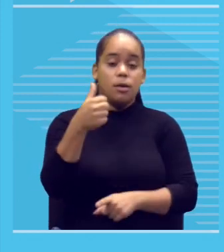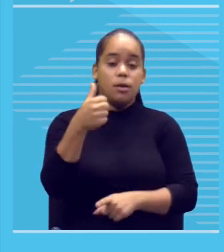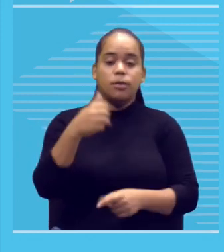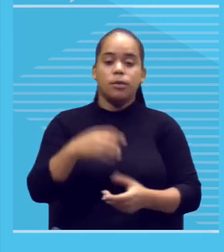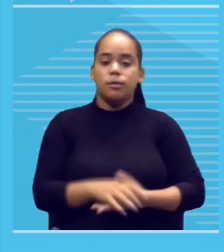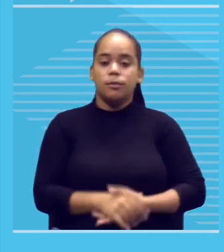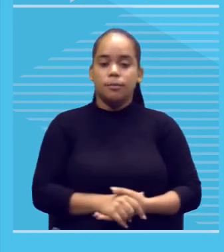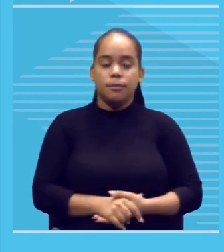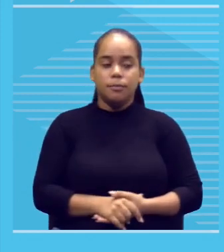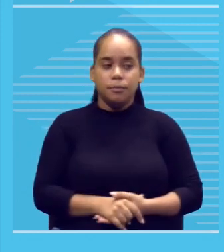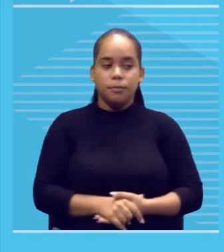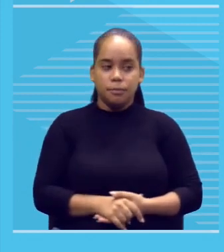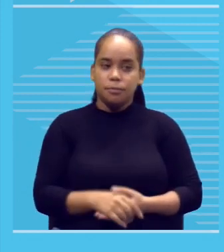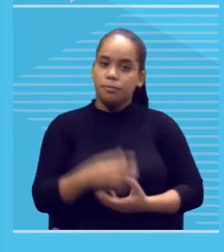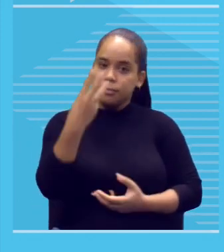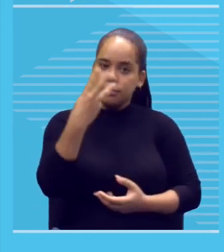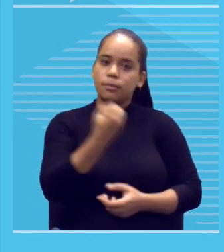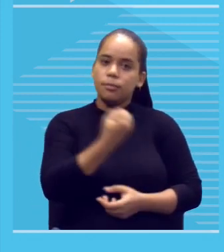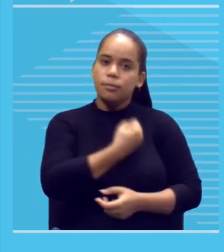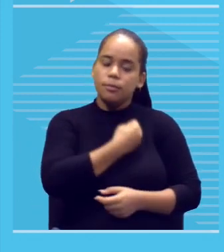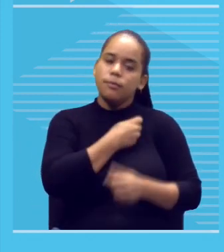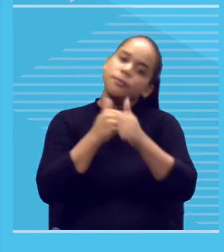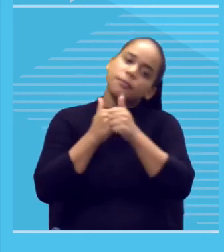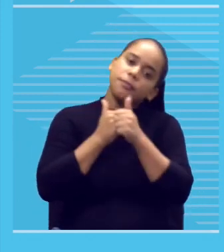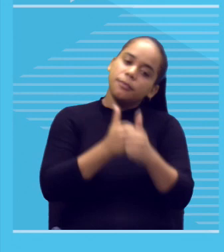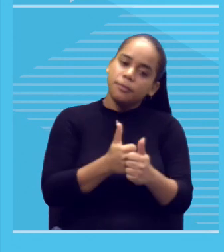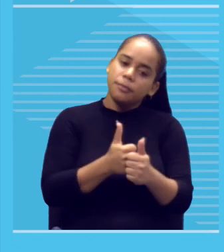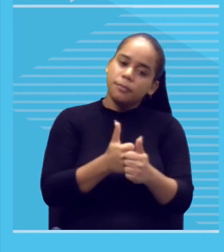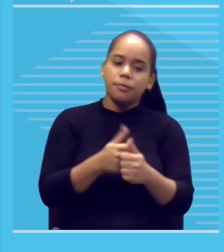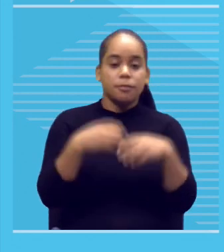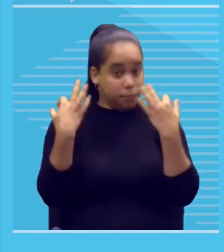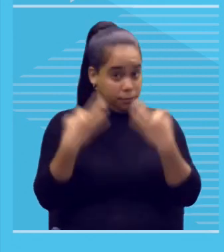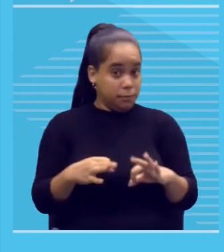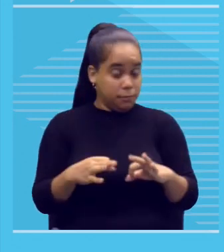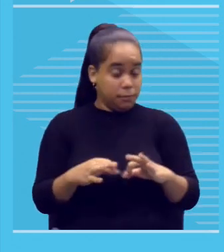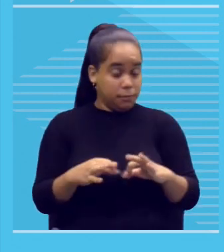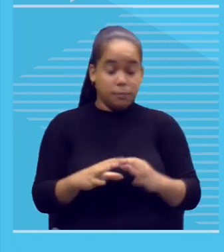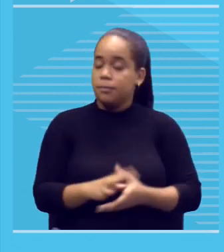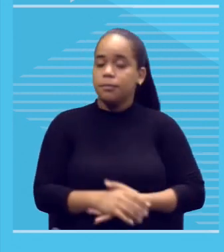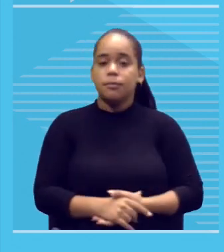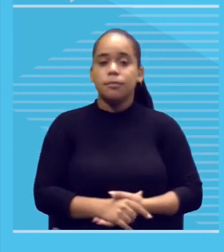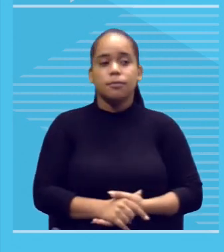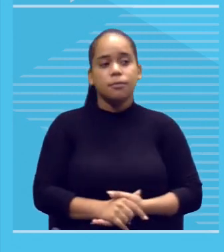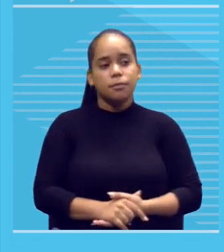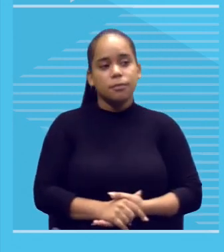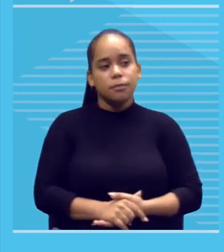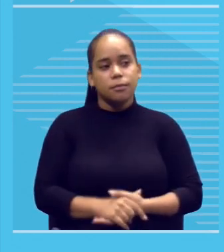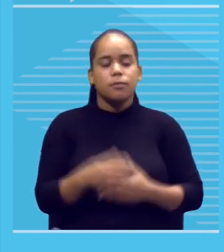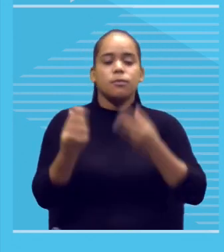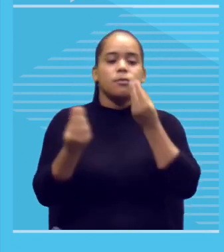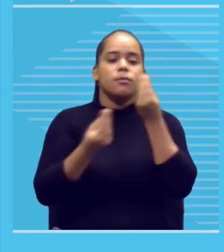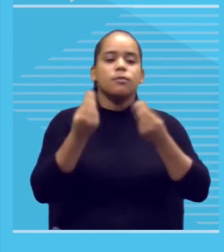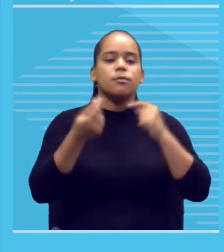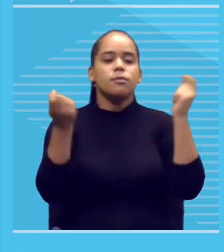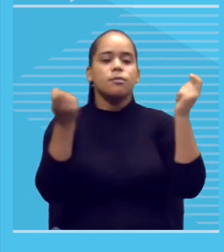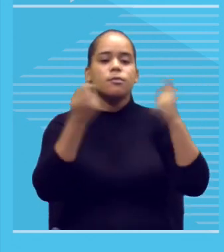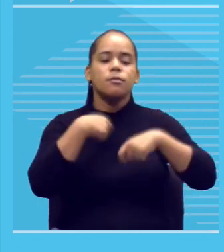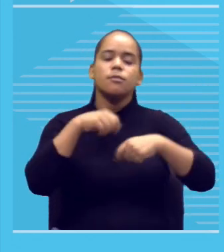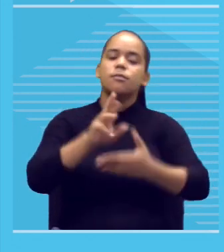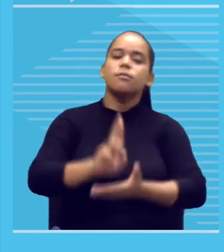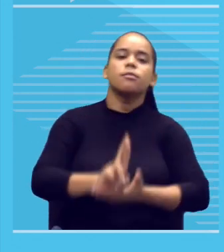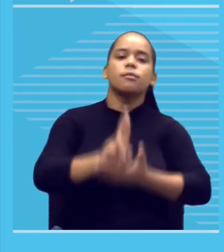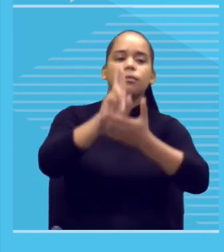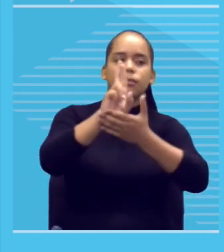3 números consecutivos Tá certo beleza como é que eu represento isso